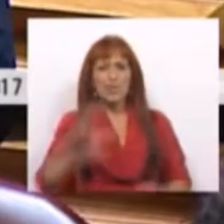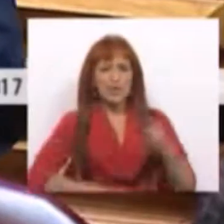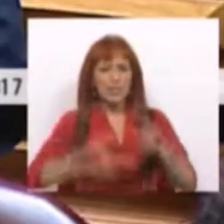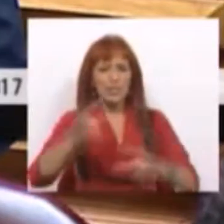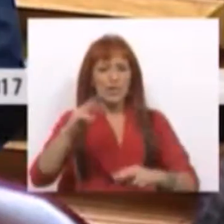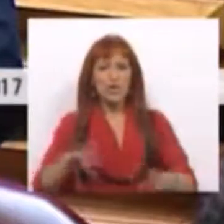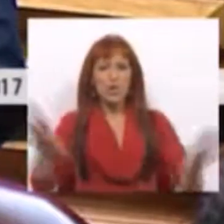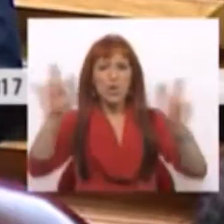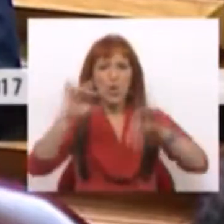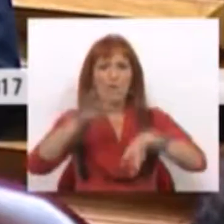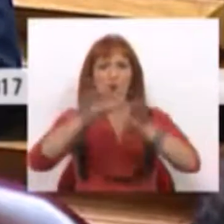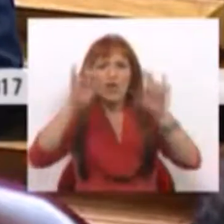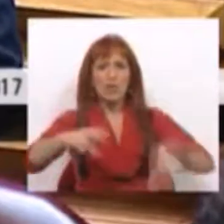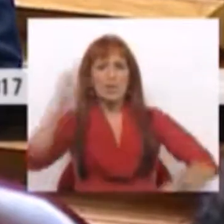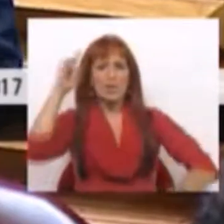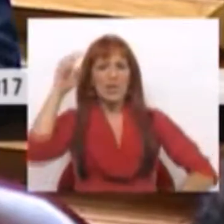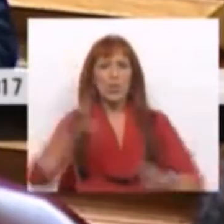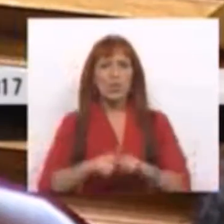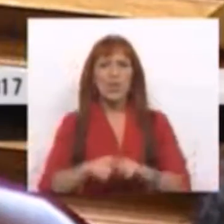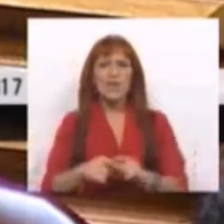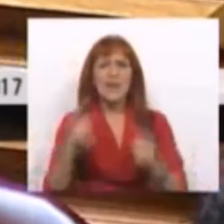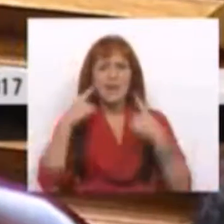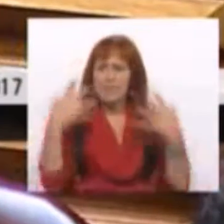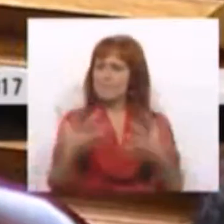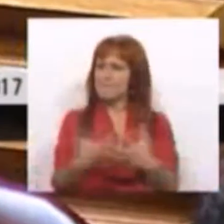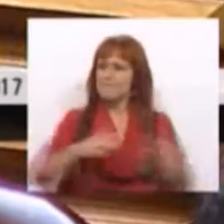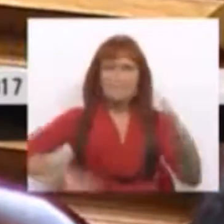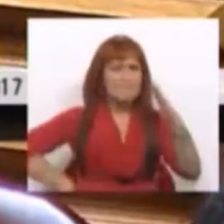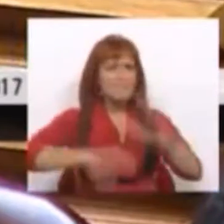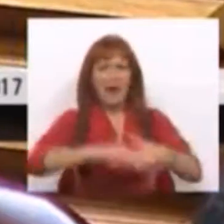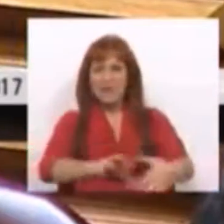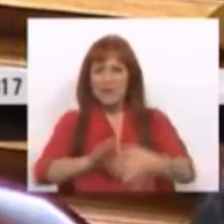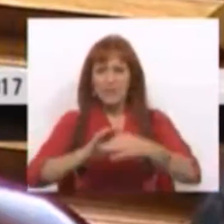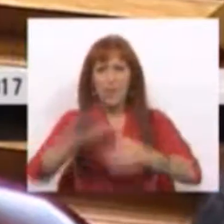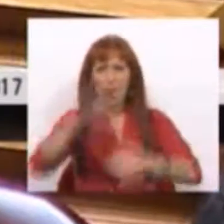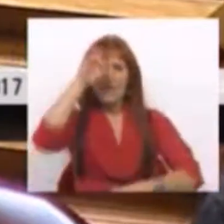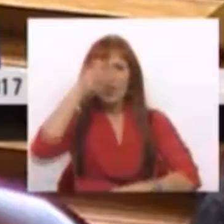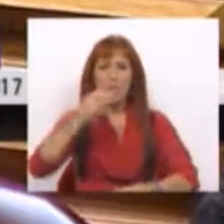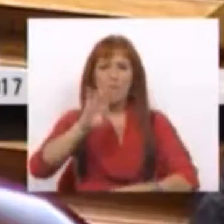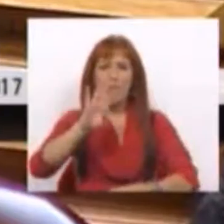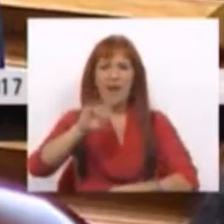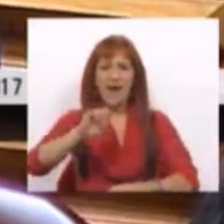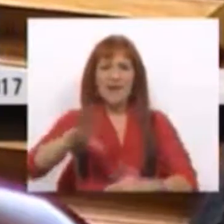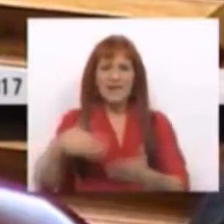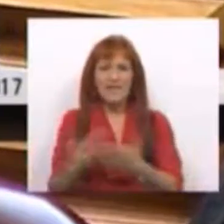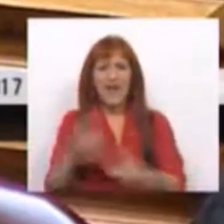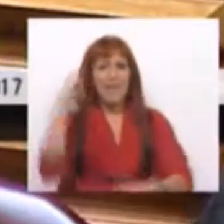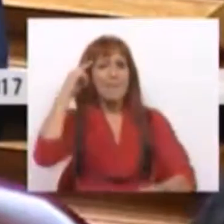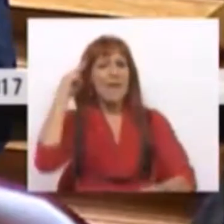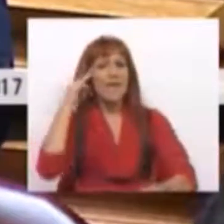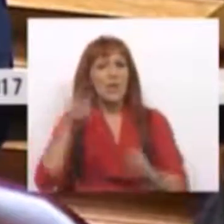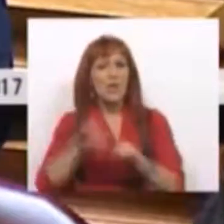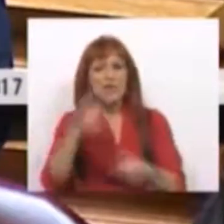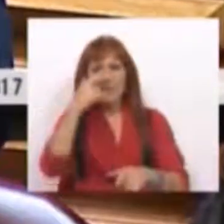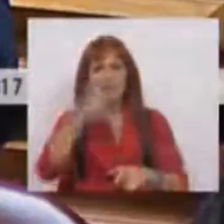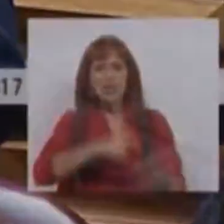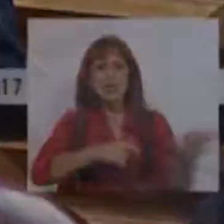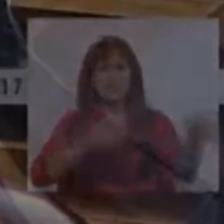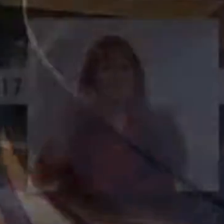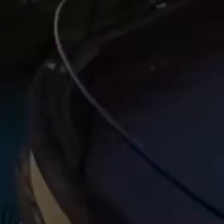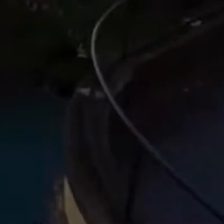do novo Hospital da Madeira, é a expressão máxima da solidariedade do Governo do PS para com a Madeira e os